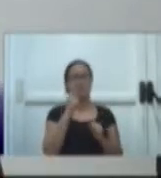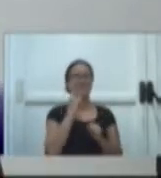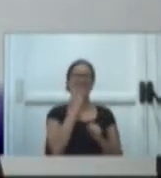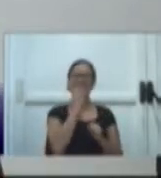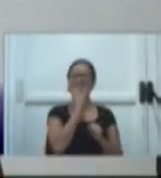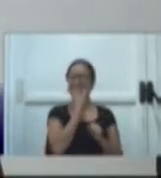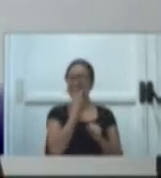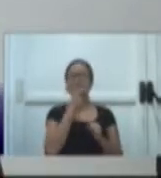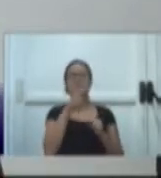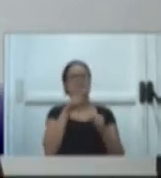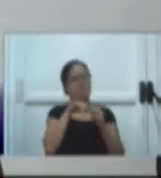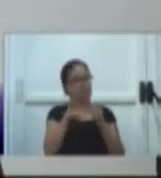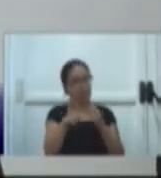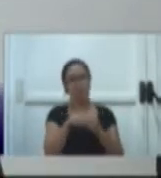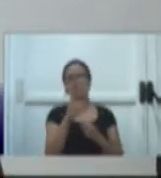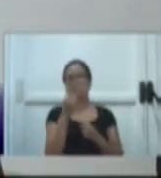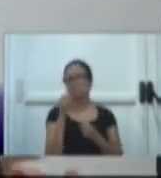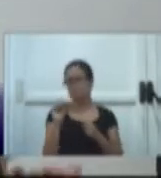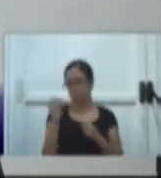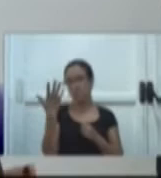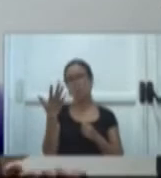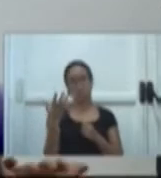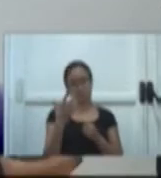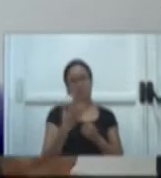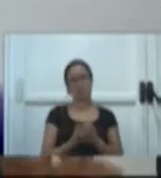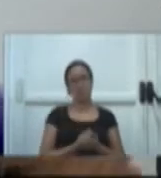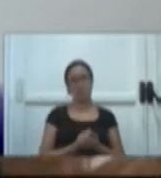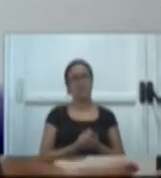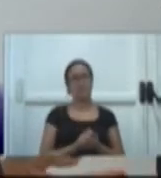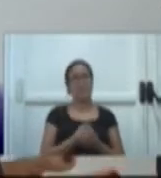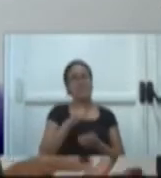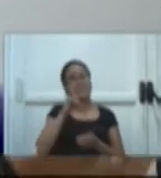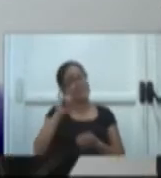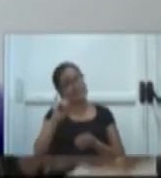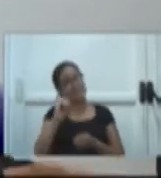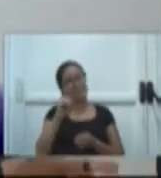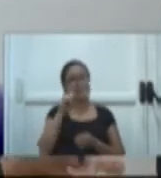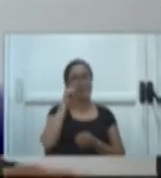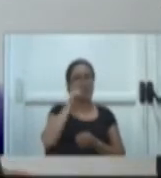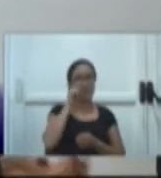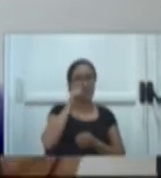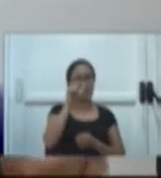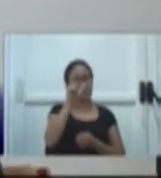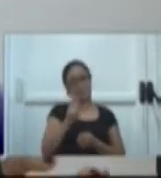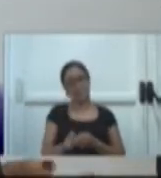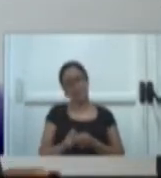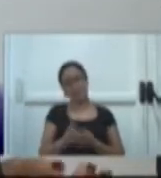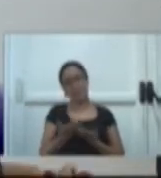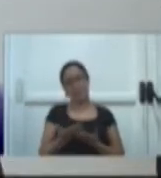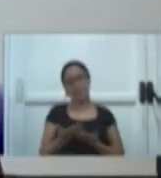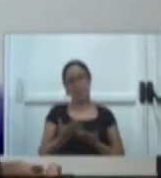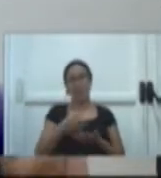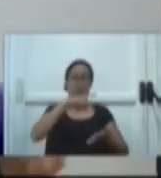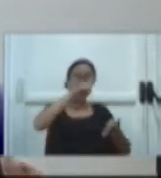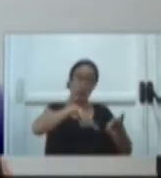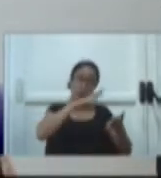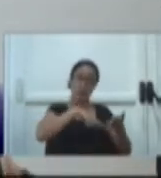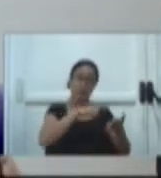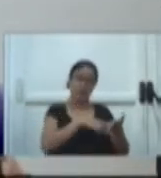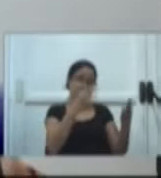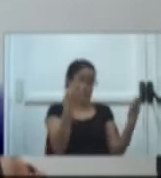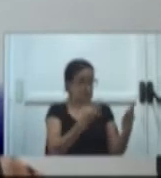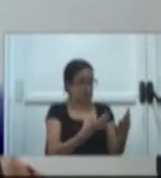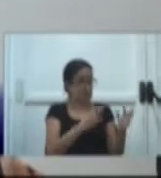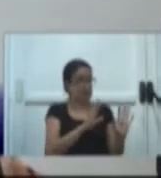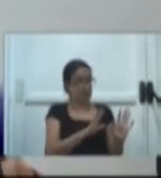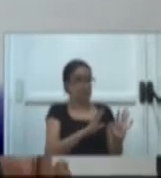isso pode realmente ocorrer. Se esse estudo que eu li está certo, realmente fez